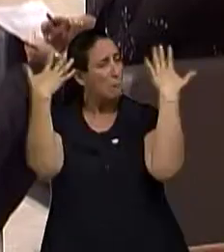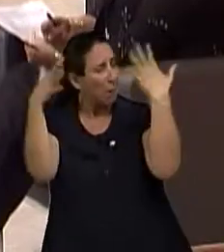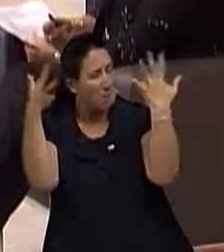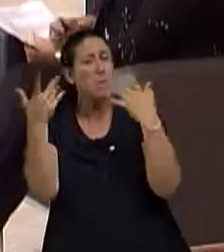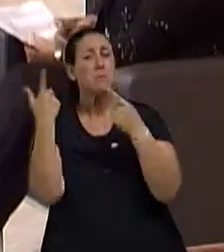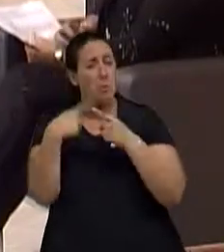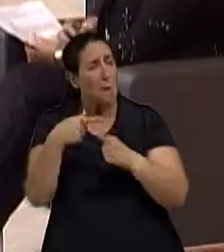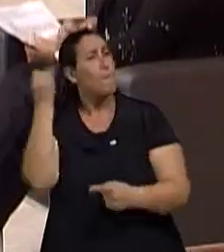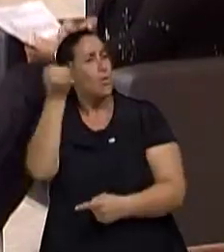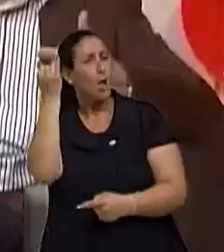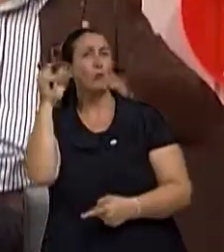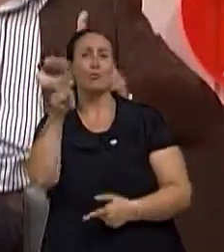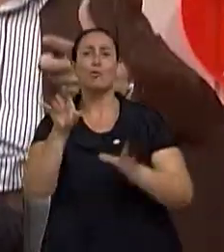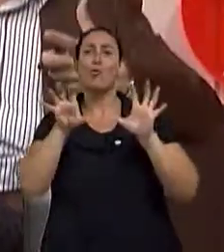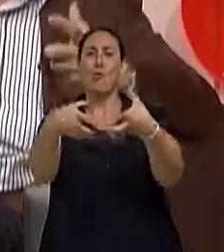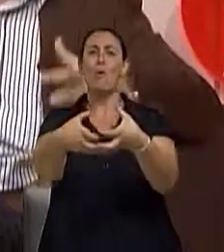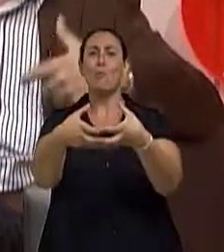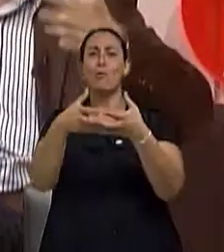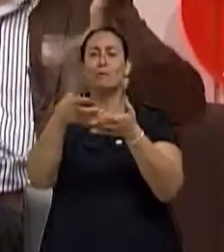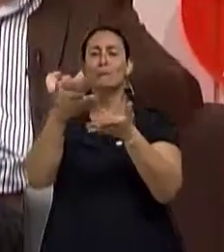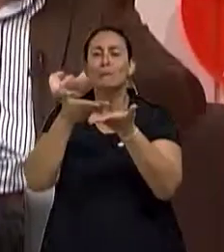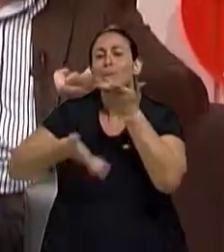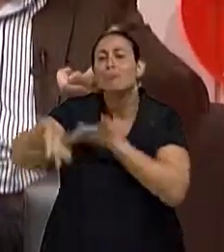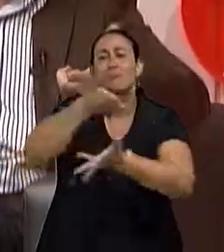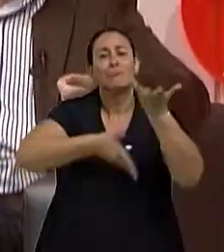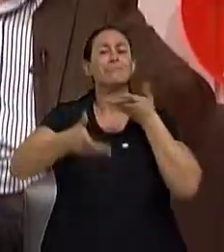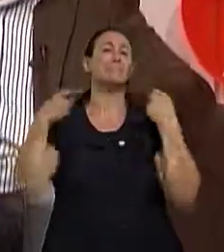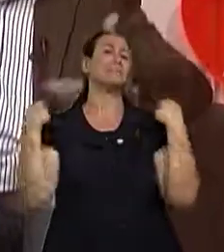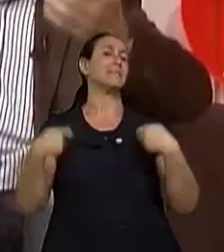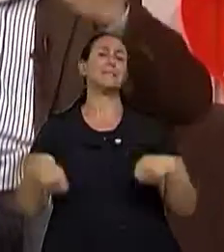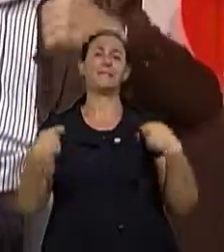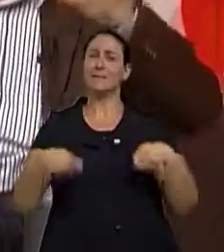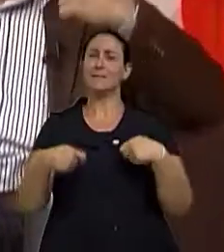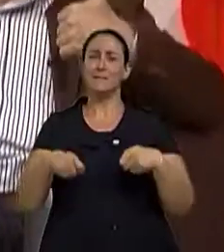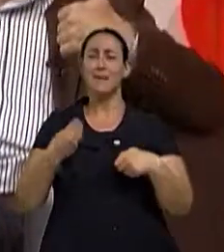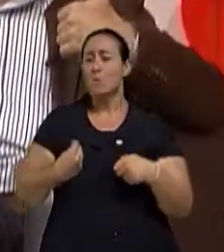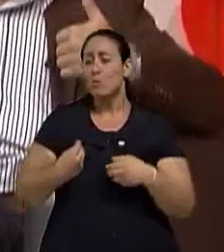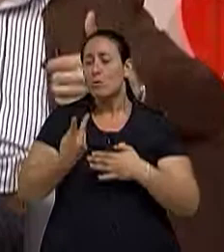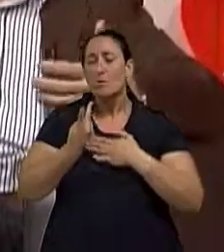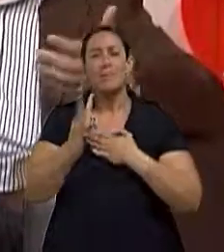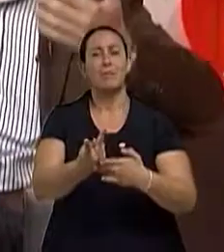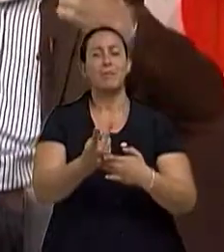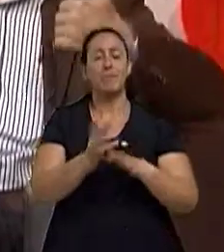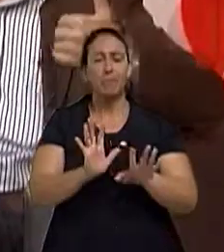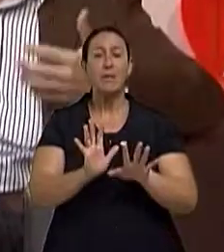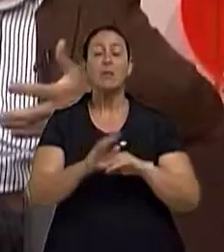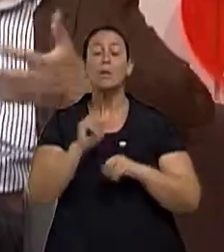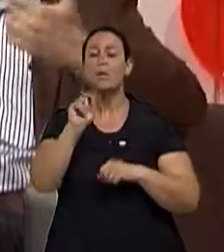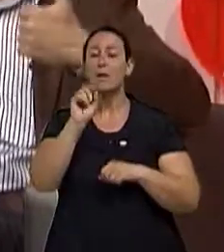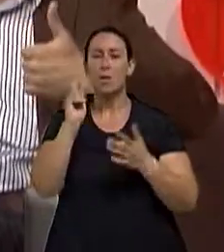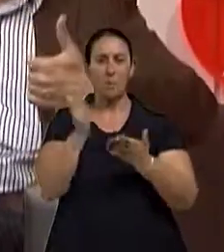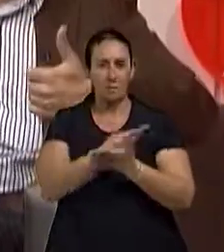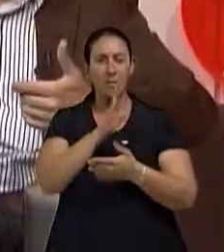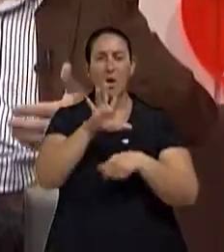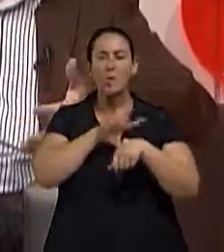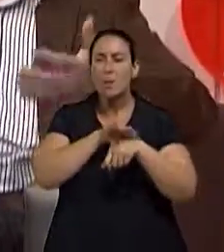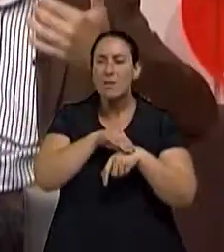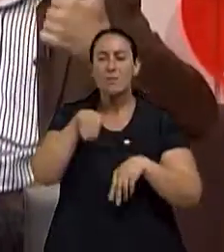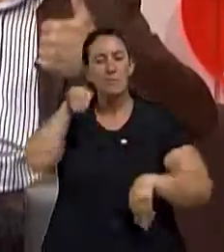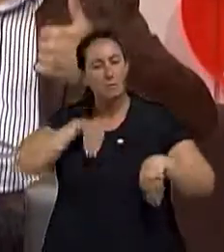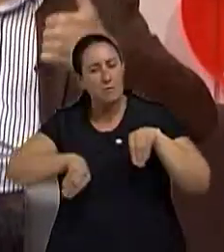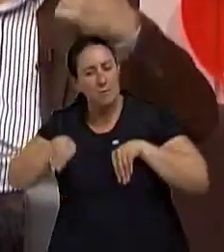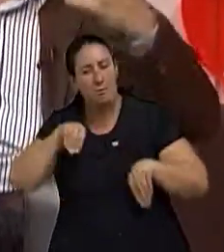isso é maravilhoso. Ou seja, a gente tem que buscar a vida. Né? O que que acontece? A doença, a depressão,